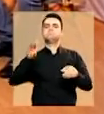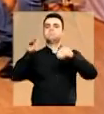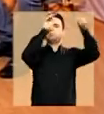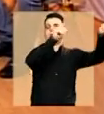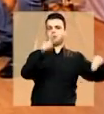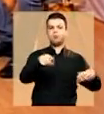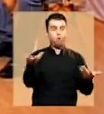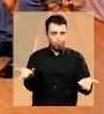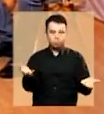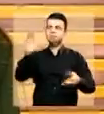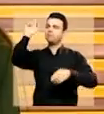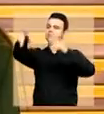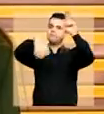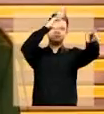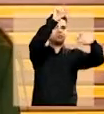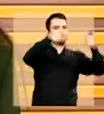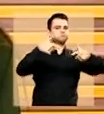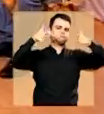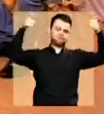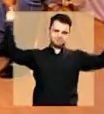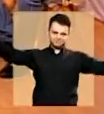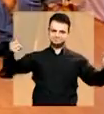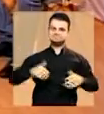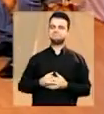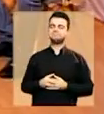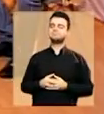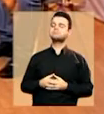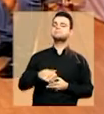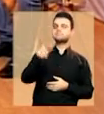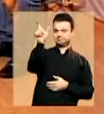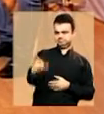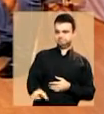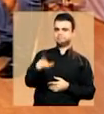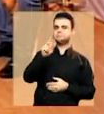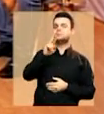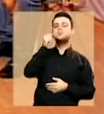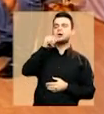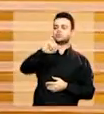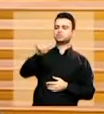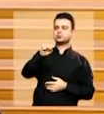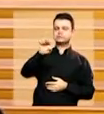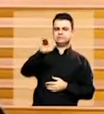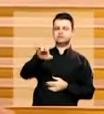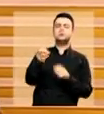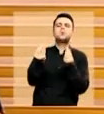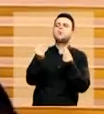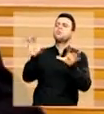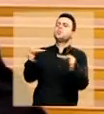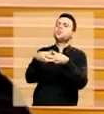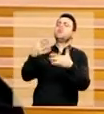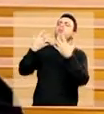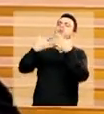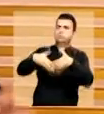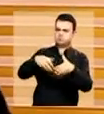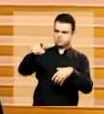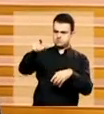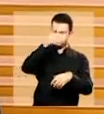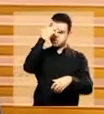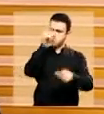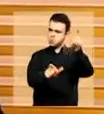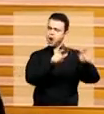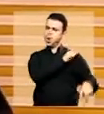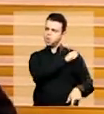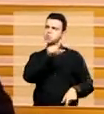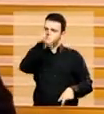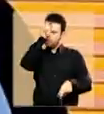múltiplos destinos. Cresceu muito isso. O Josiane, no caso do Rotary, como é que é? O aluno, o intercambiário, escolhe o país ou é pela